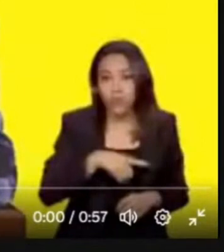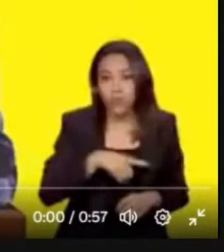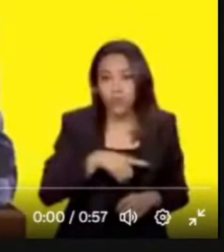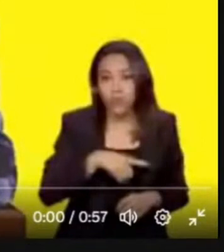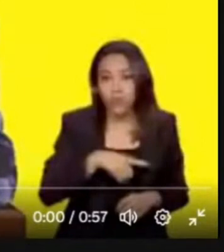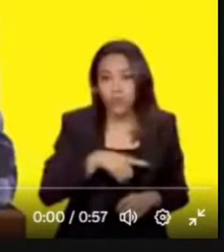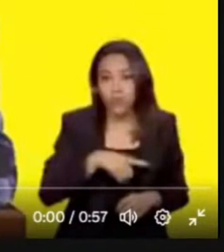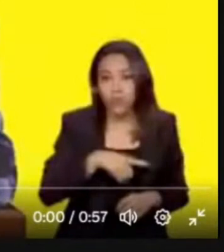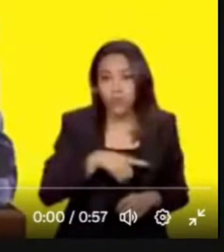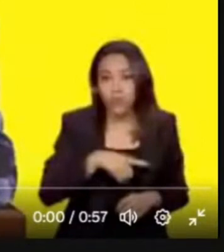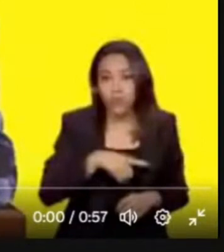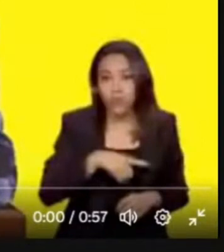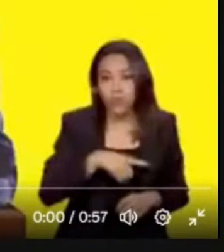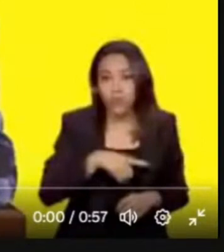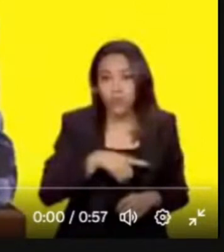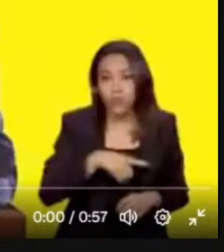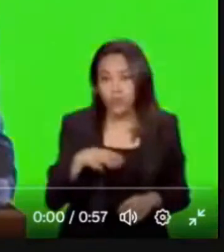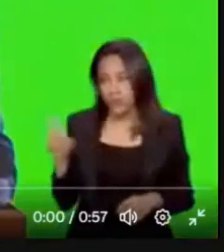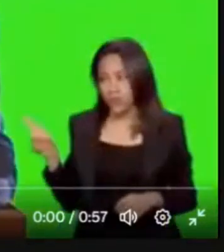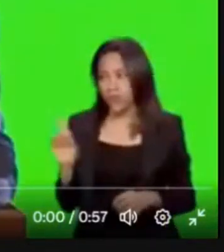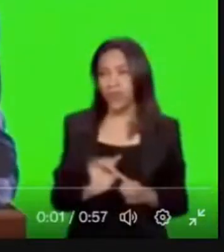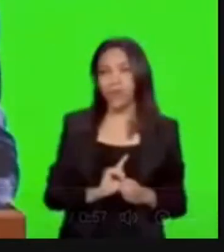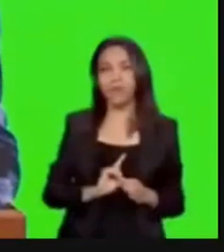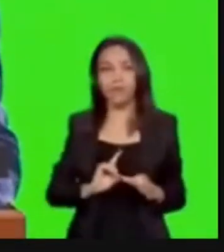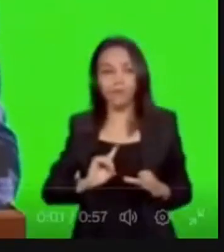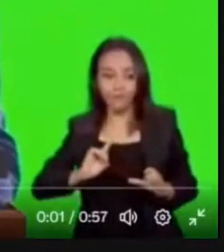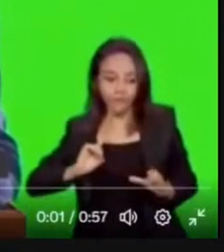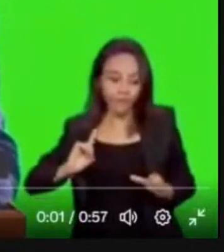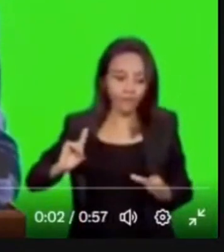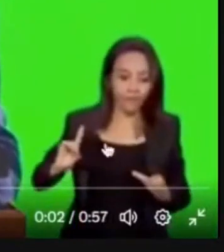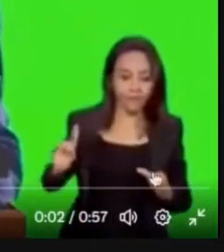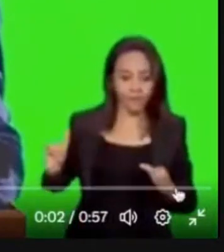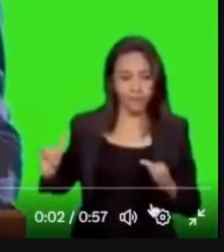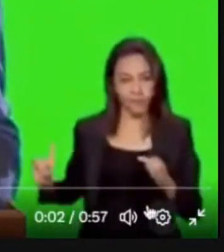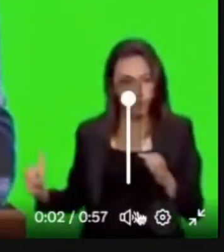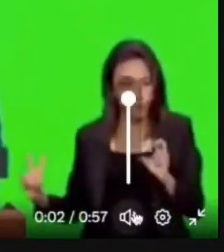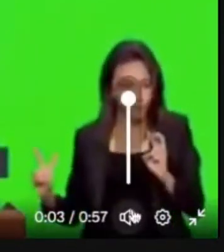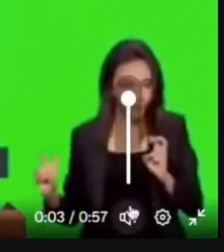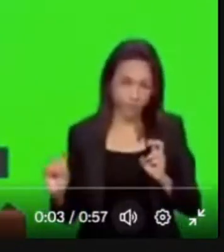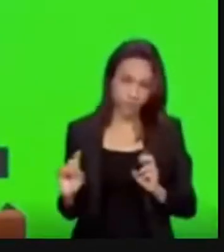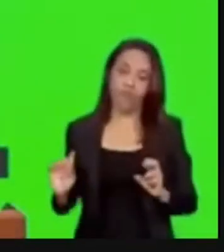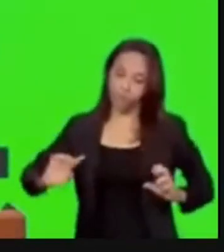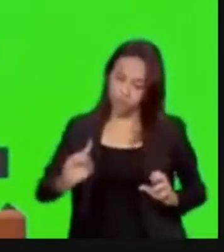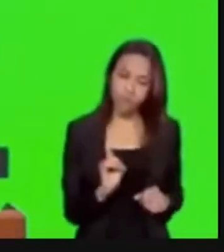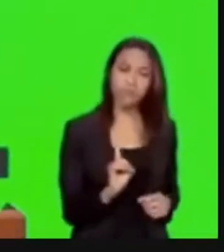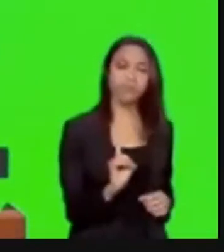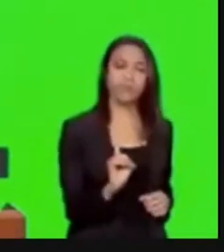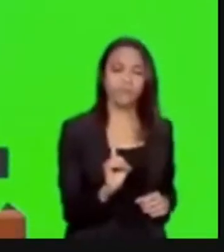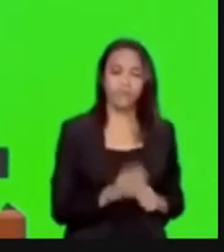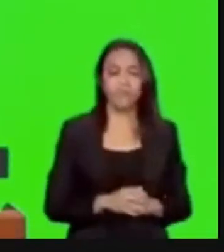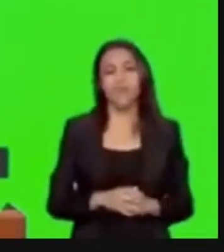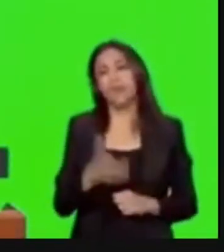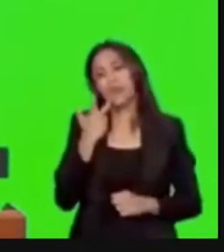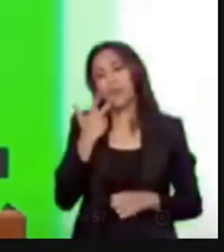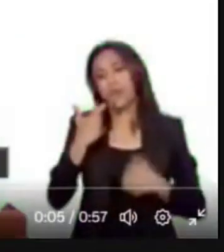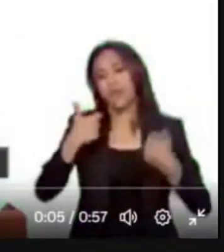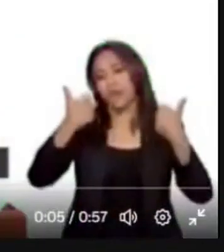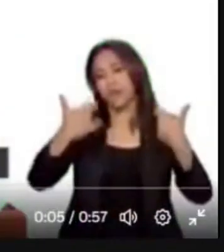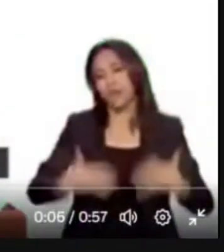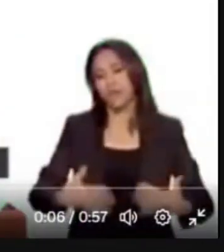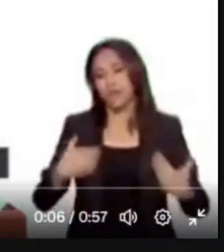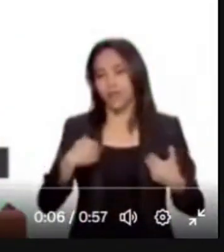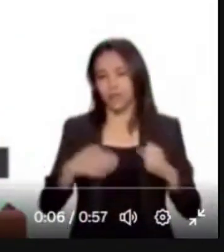do Flávio Dino saca aqui às vezes tradicionalmente se diz que segurança pública